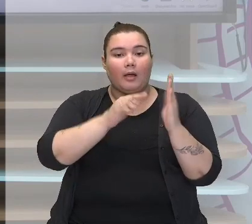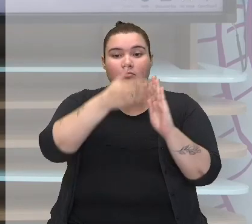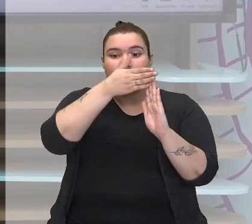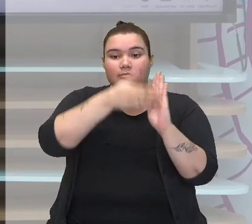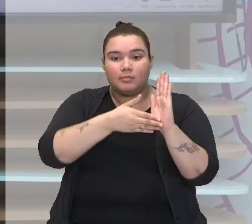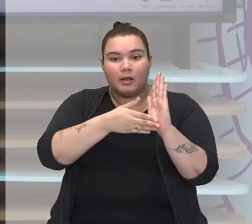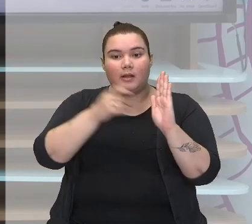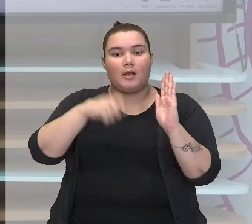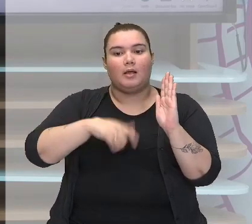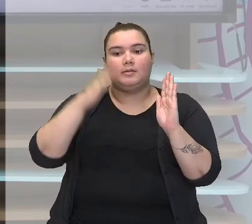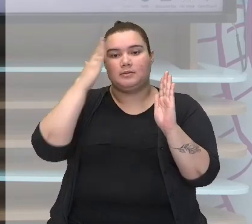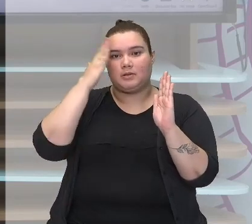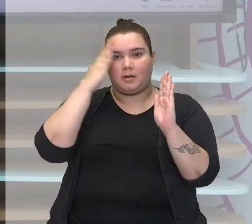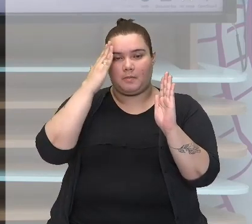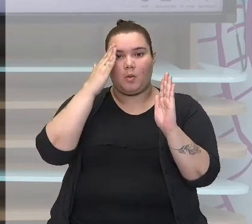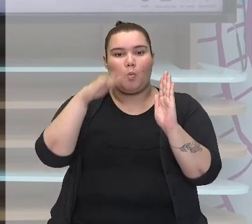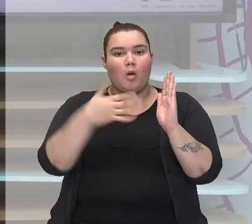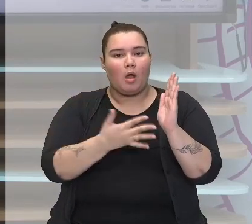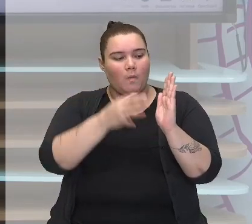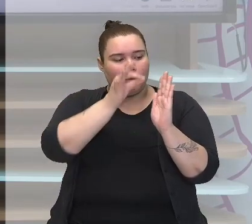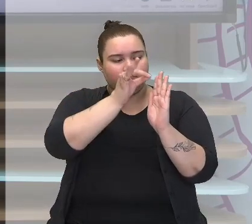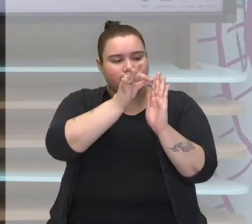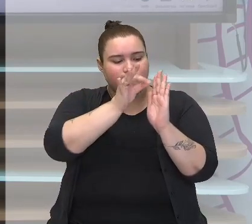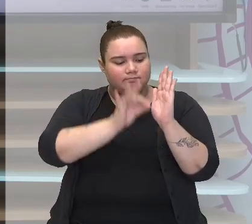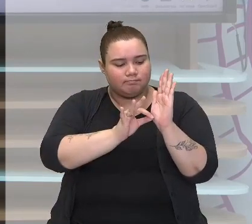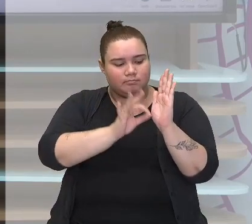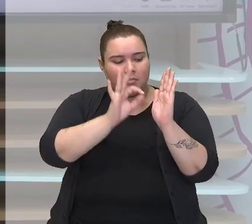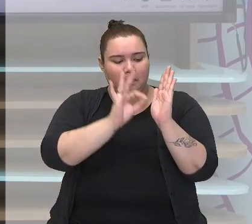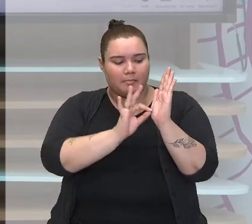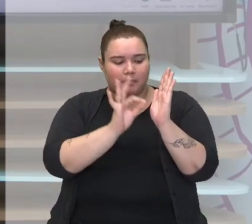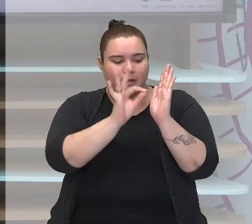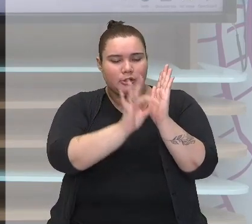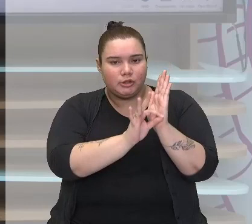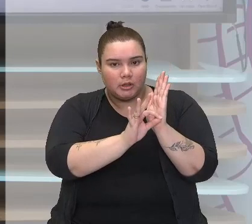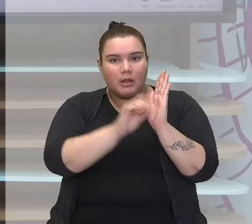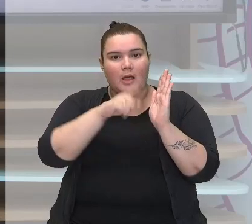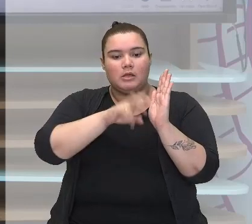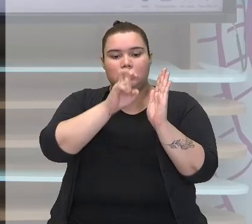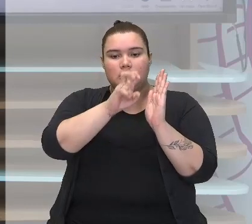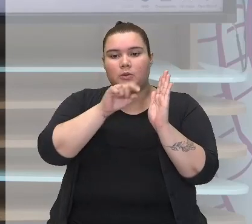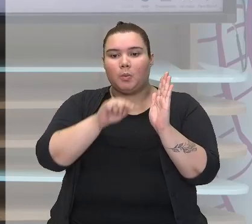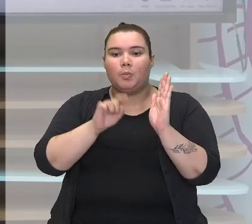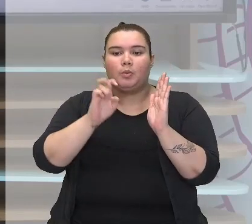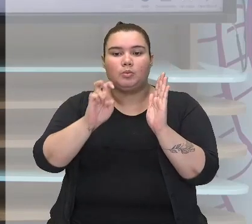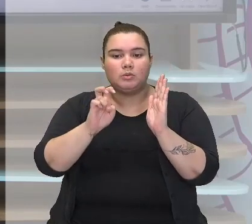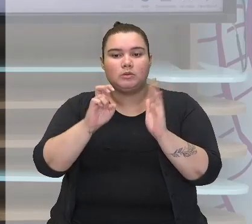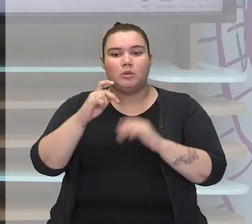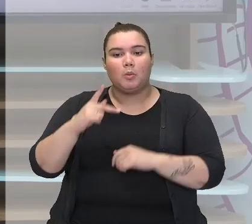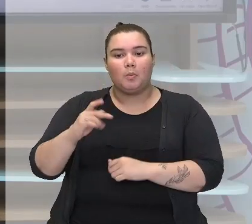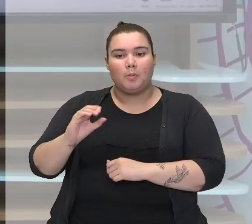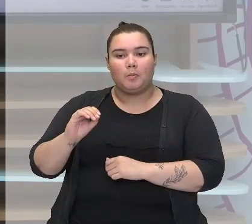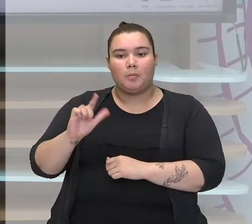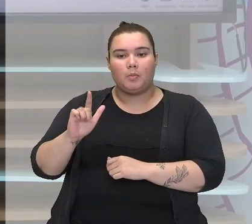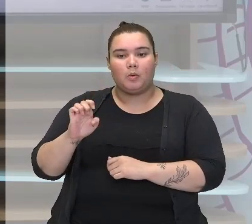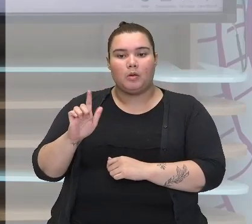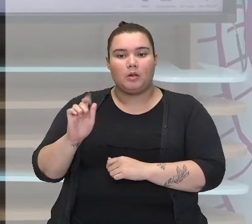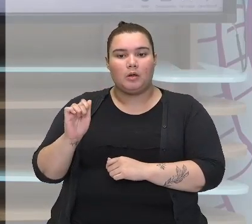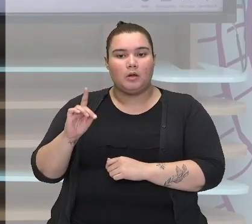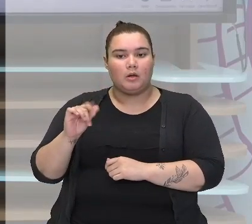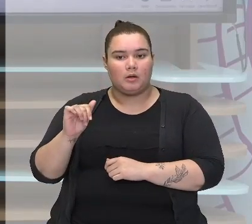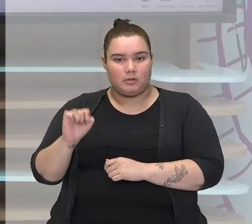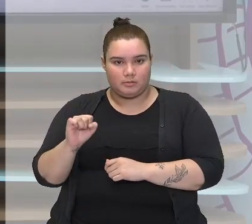o tamanho dessa tela, que essa tela tem 5,5 polegadas. E o que significa na